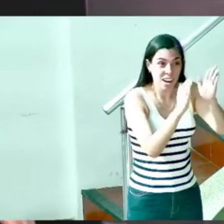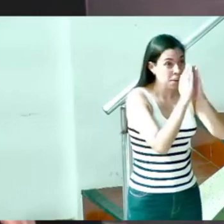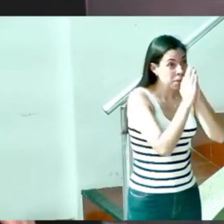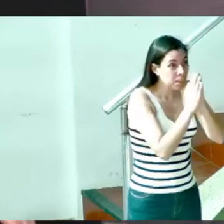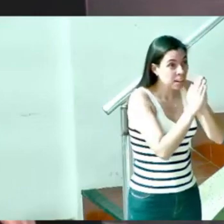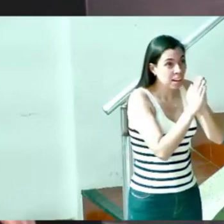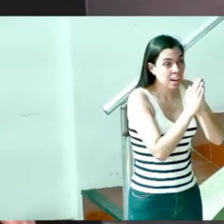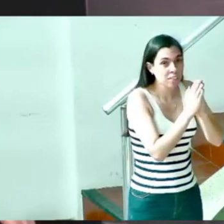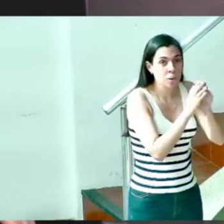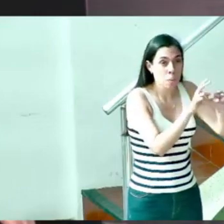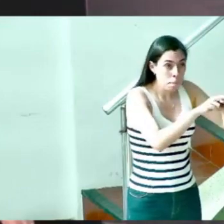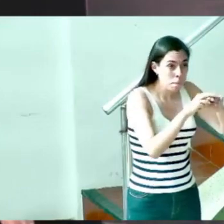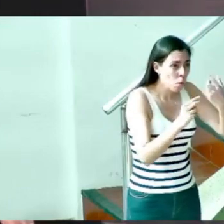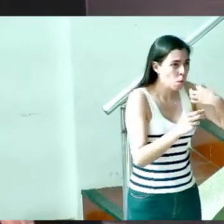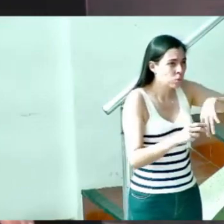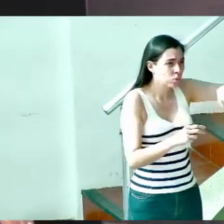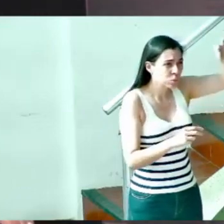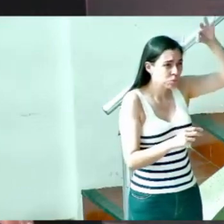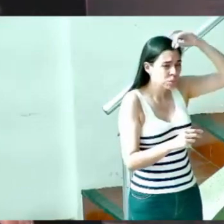poder do Espírito Santo.